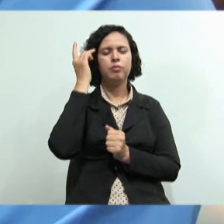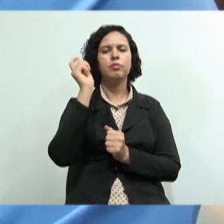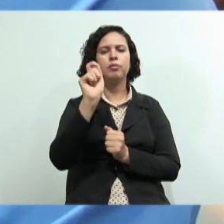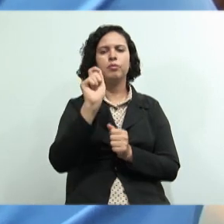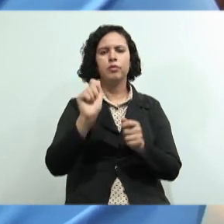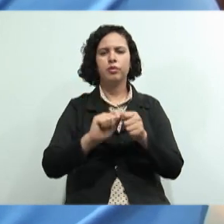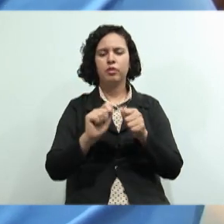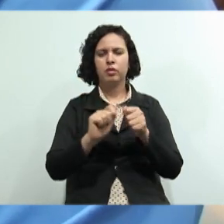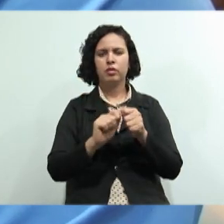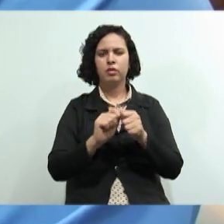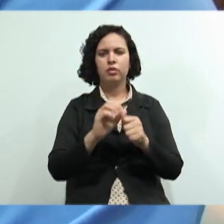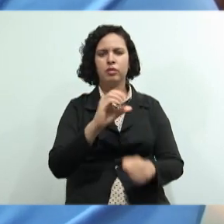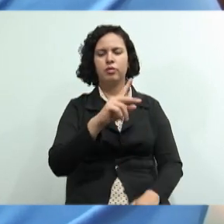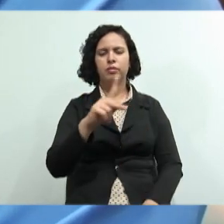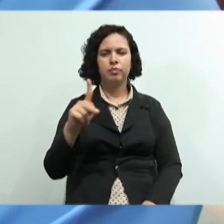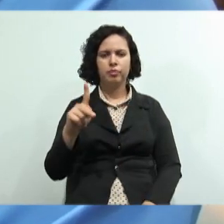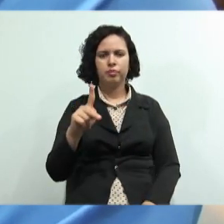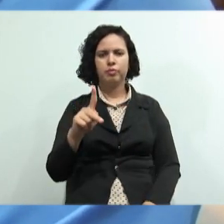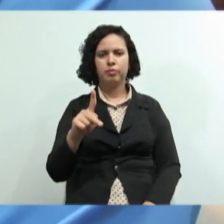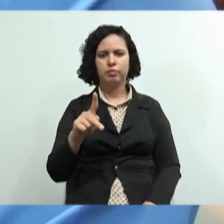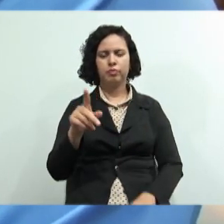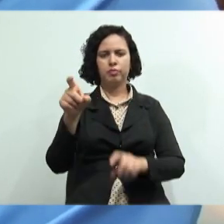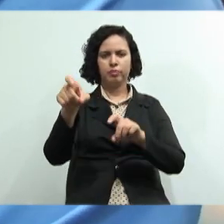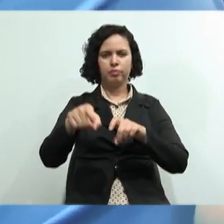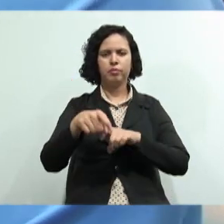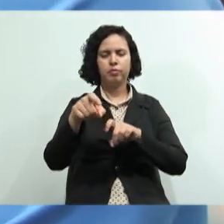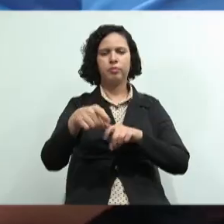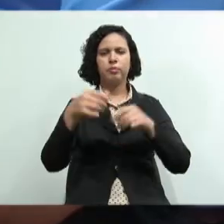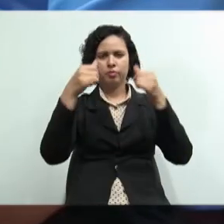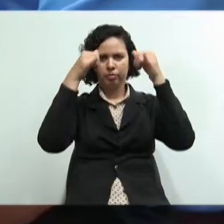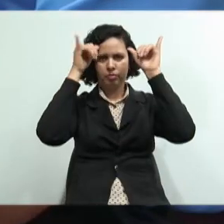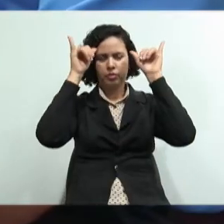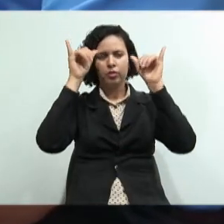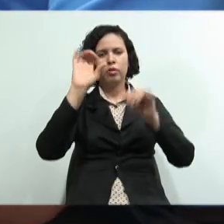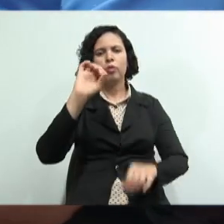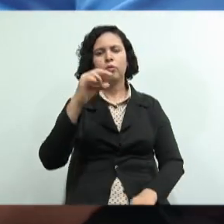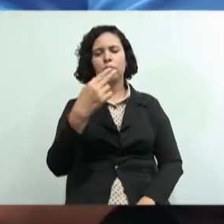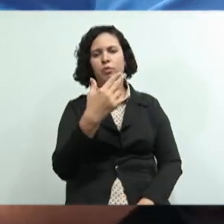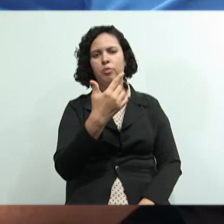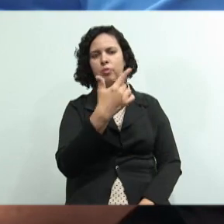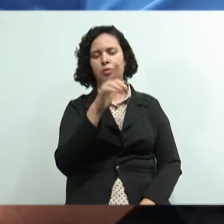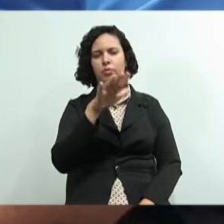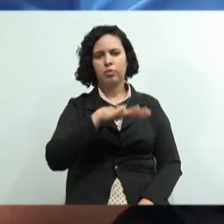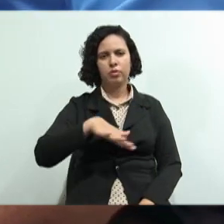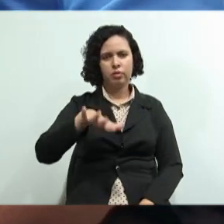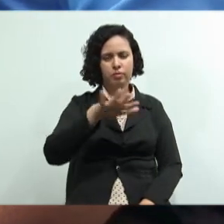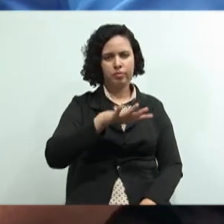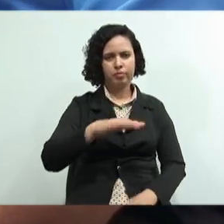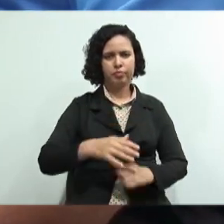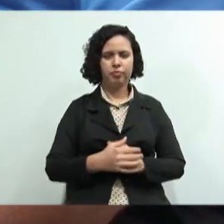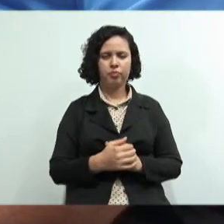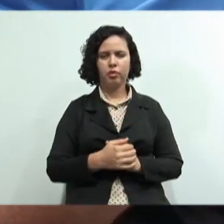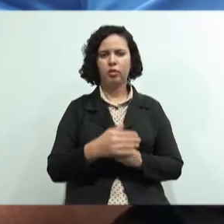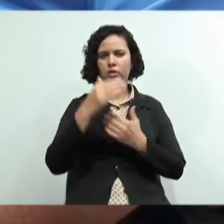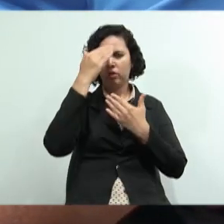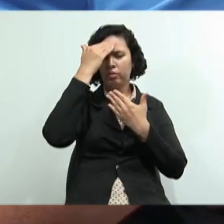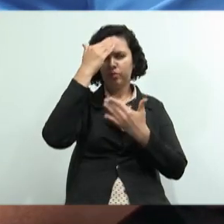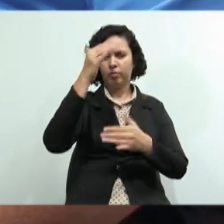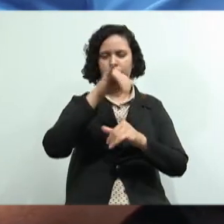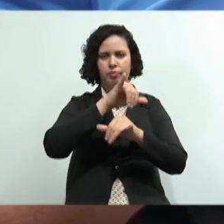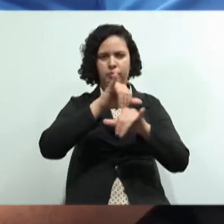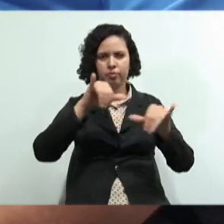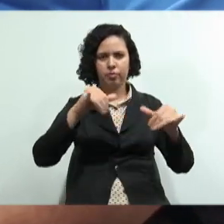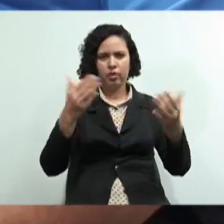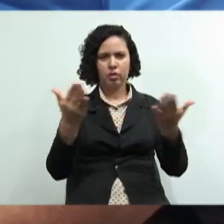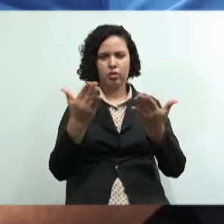cooperativa, seja ela agropecuária, seja de outros ramos. Muito bom. Salatiel, obrigado pela informação, viu? E é